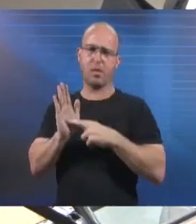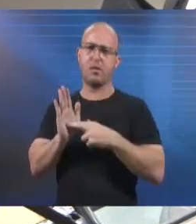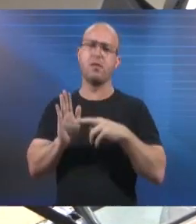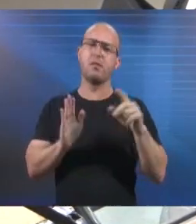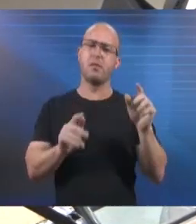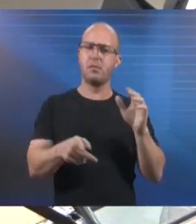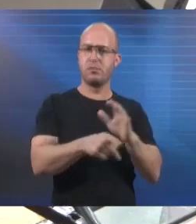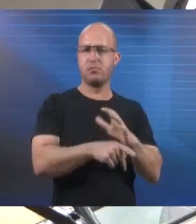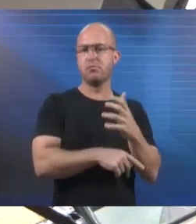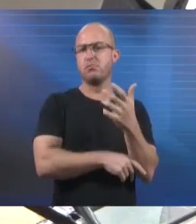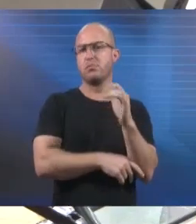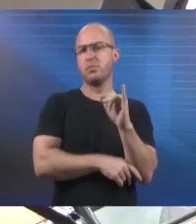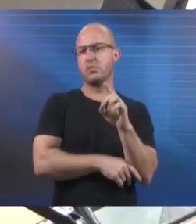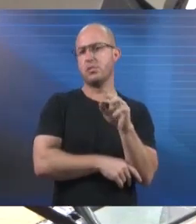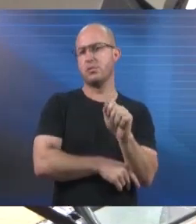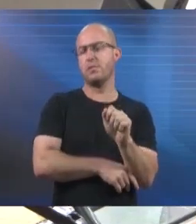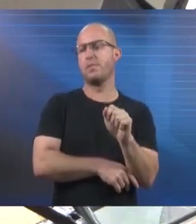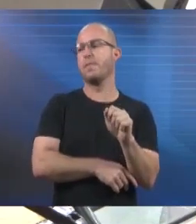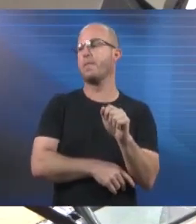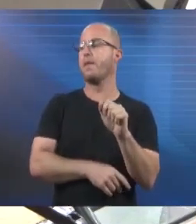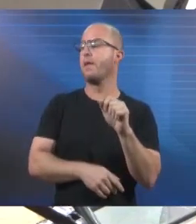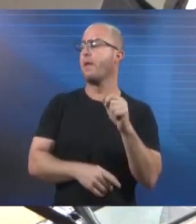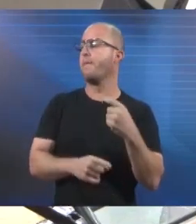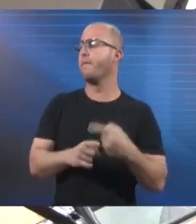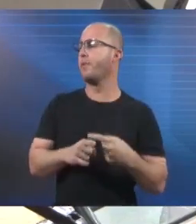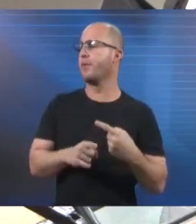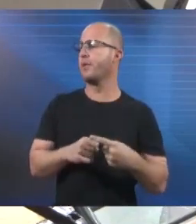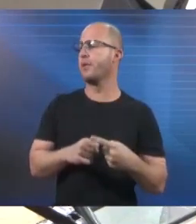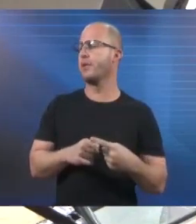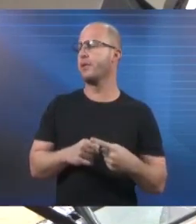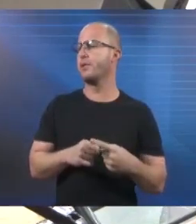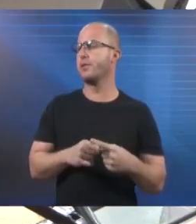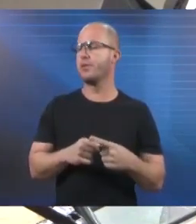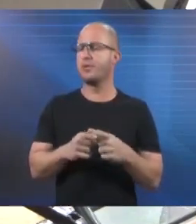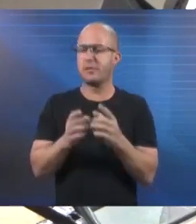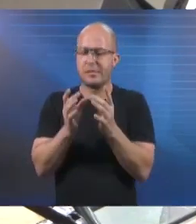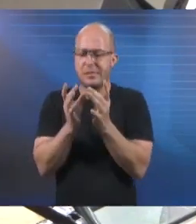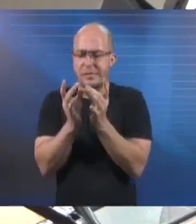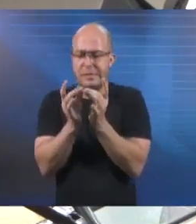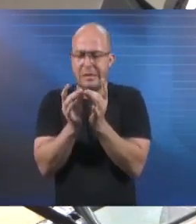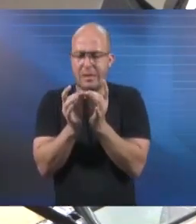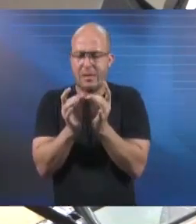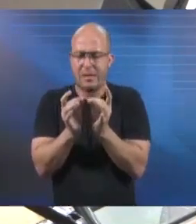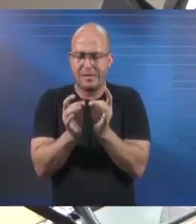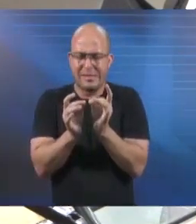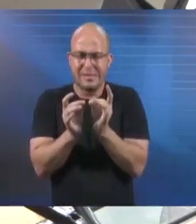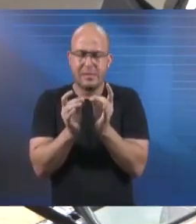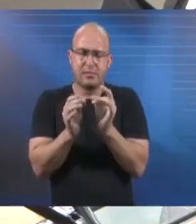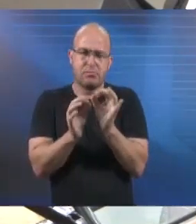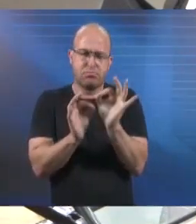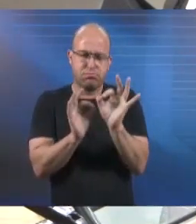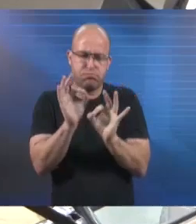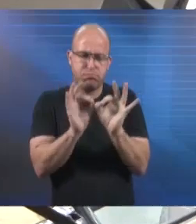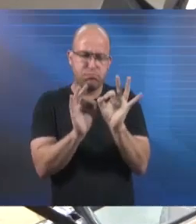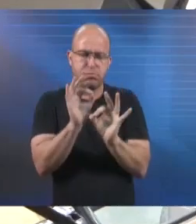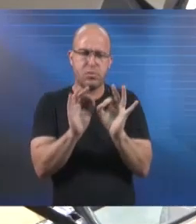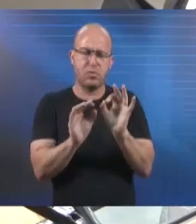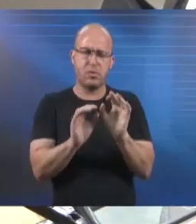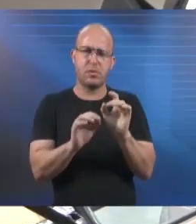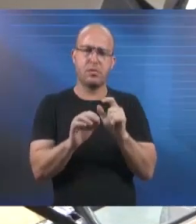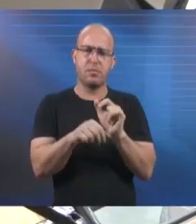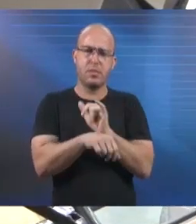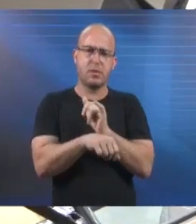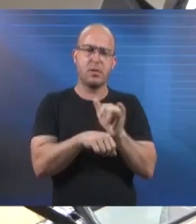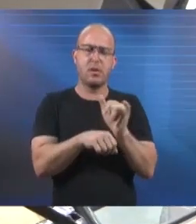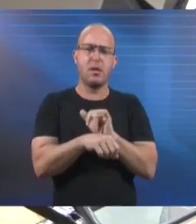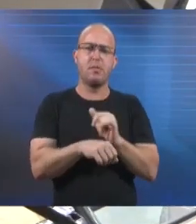órgão ambiental porque que eu digo que parece uma coisa milimetricamente cuidadosamente planejada para chegar dentro do pé